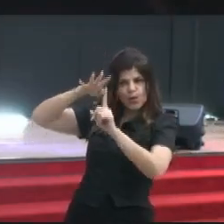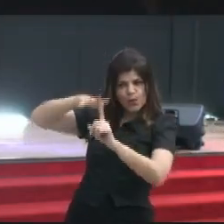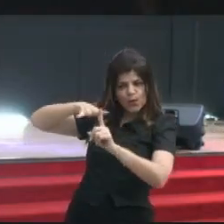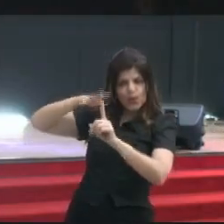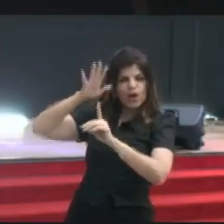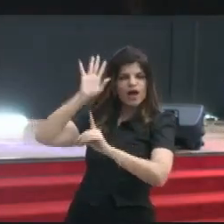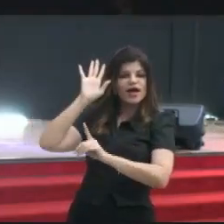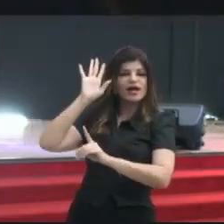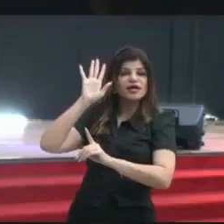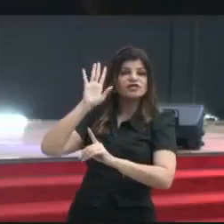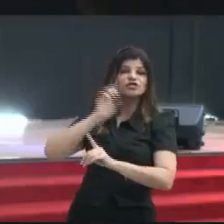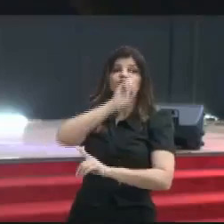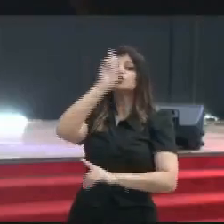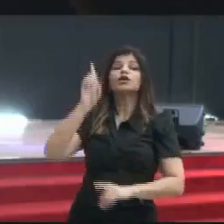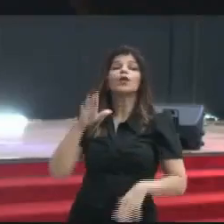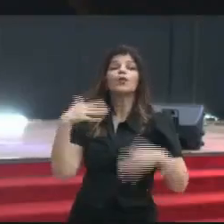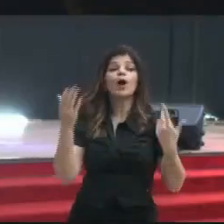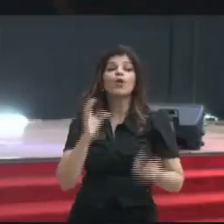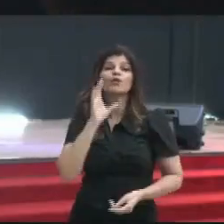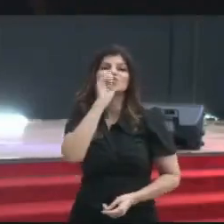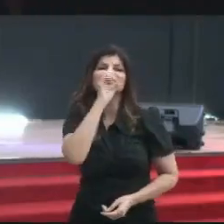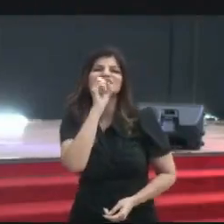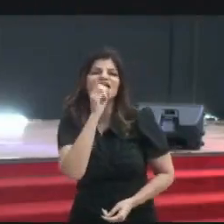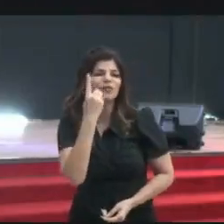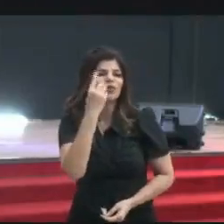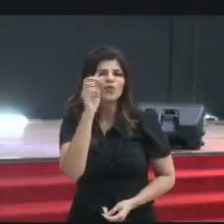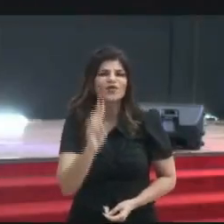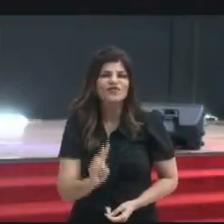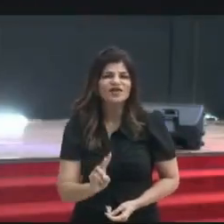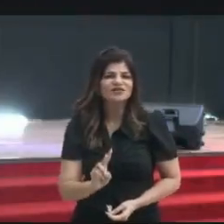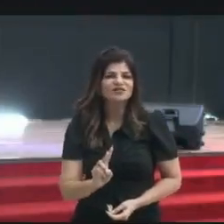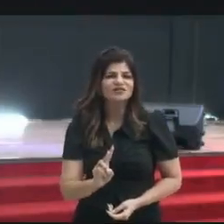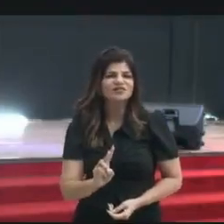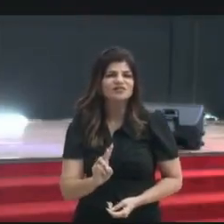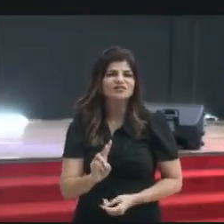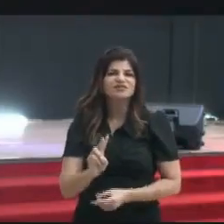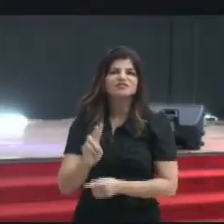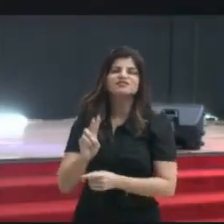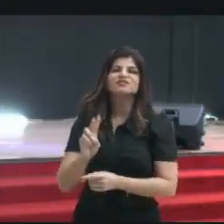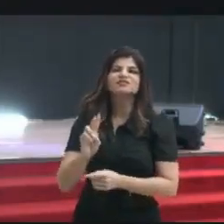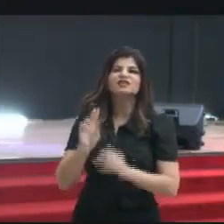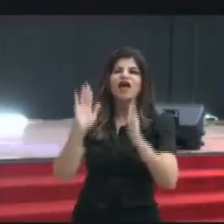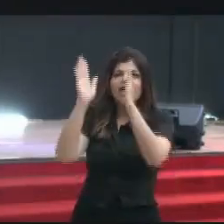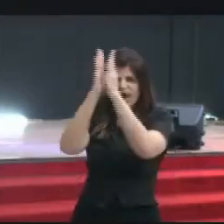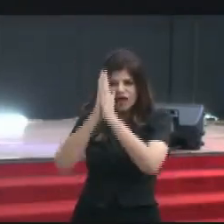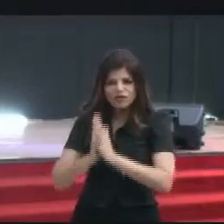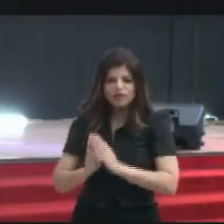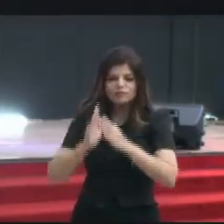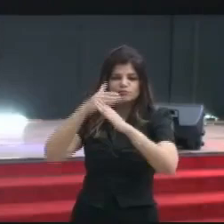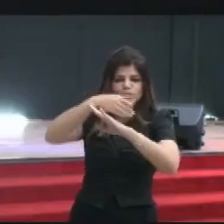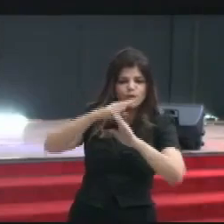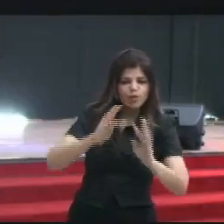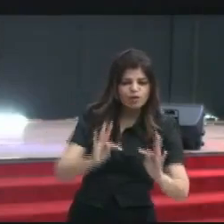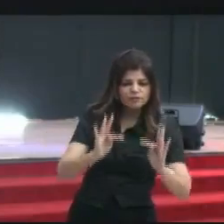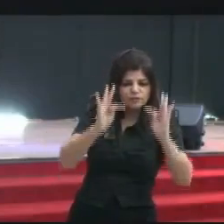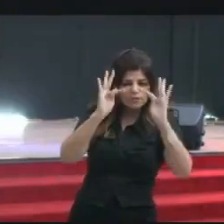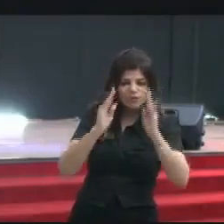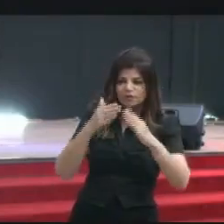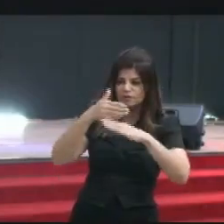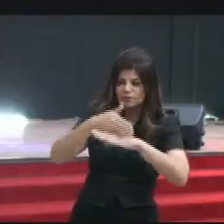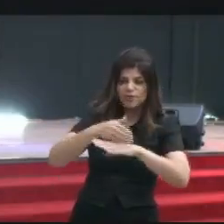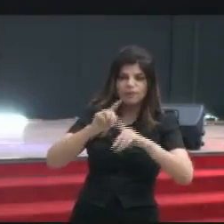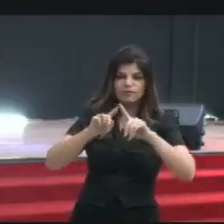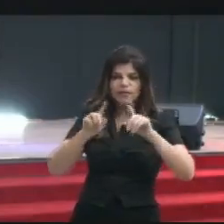no sábado, uma vez por semana, no templo. Mas